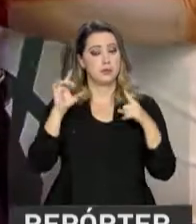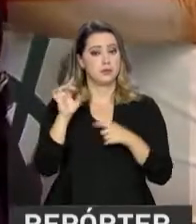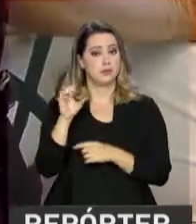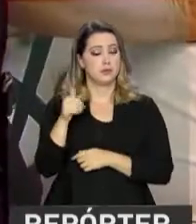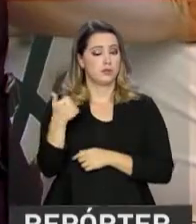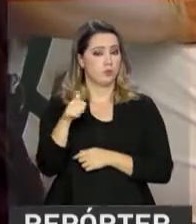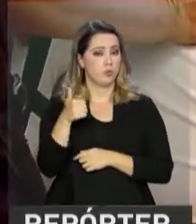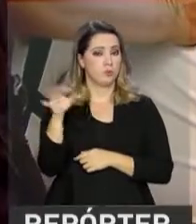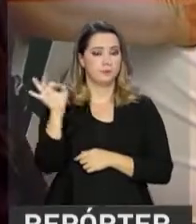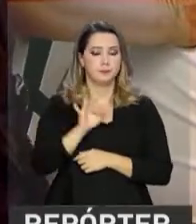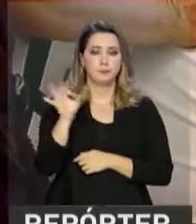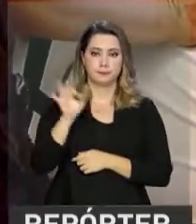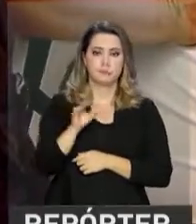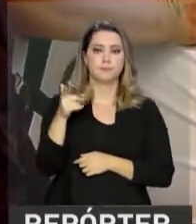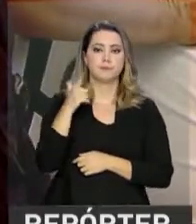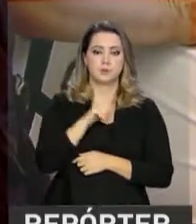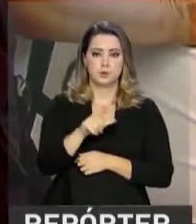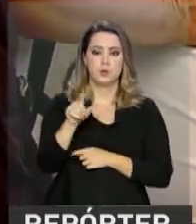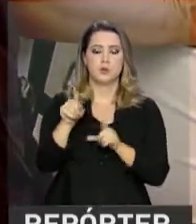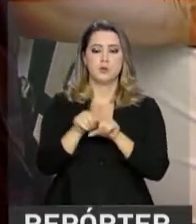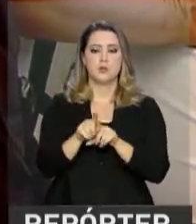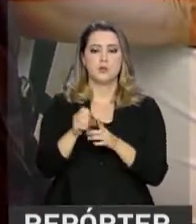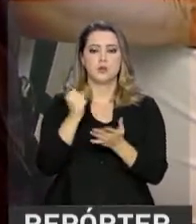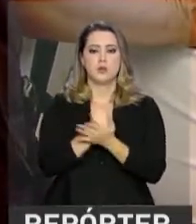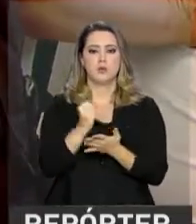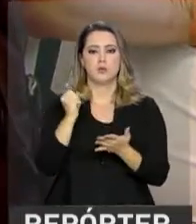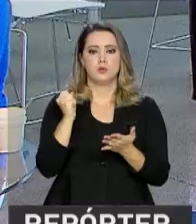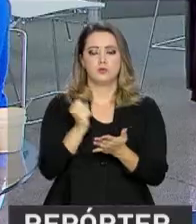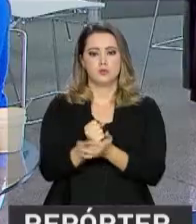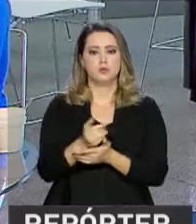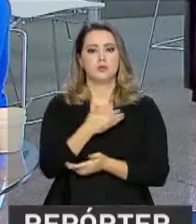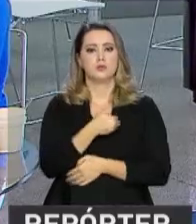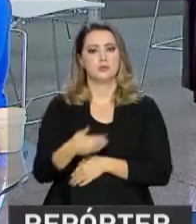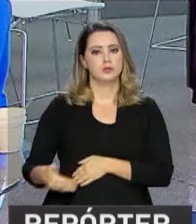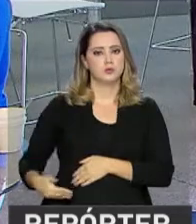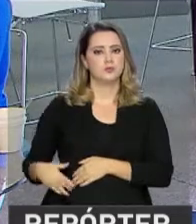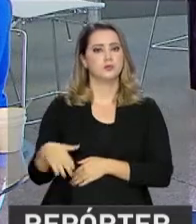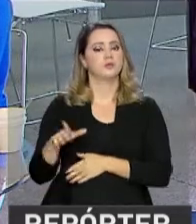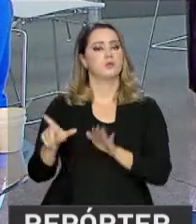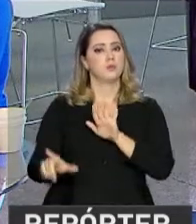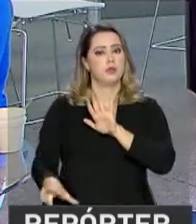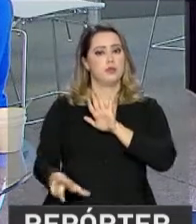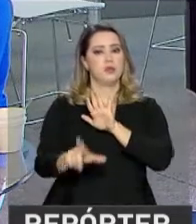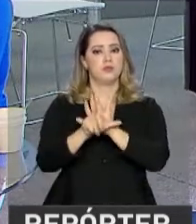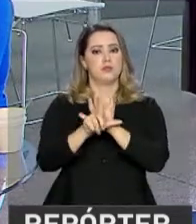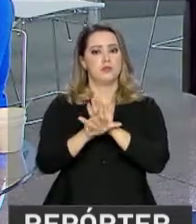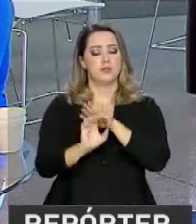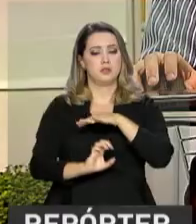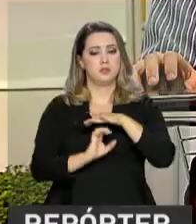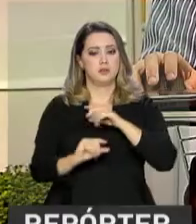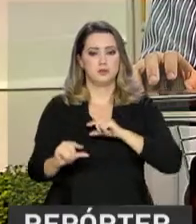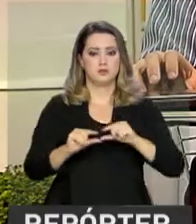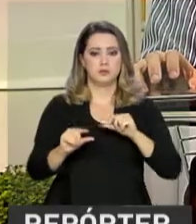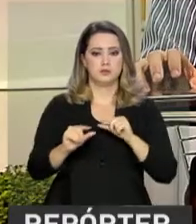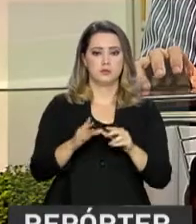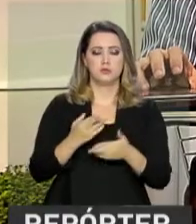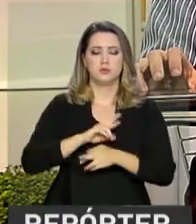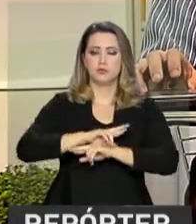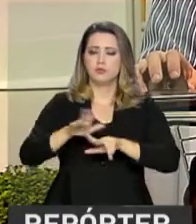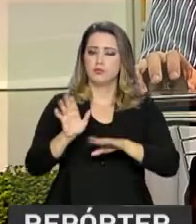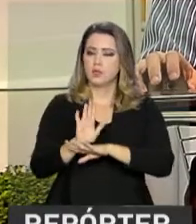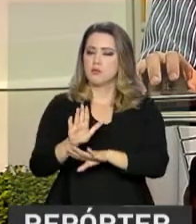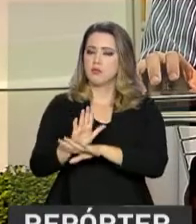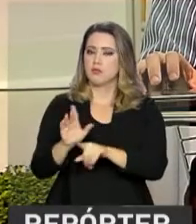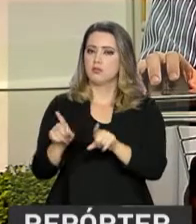11 por cento conseguem contratar com o poder público a lei geral da micro e pequena empresa trouxe vários benefícios